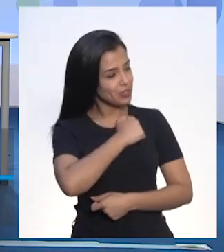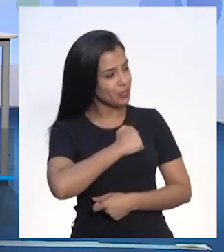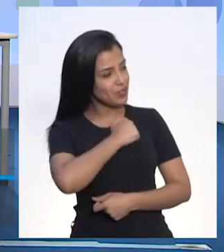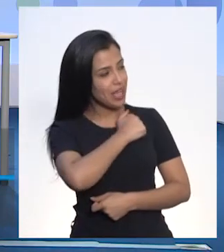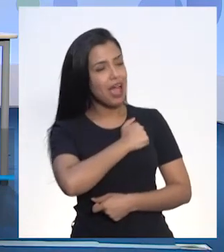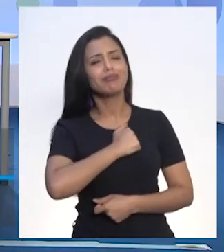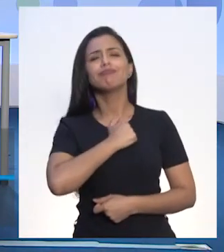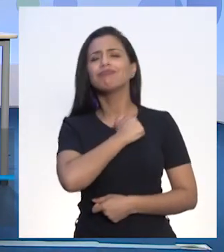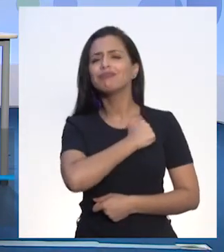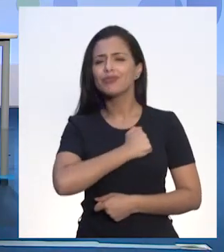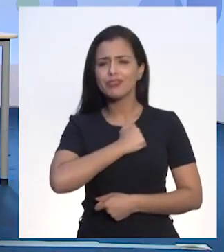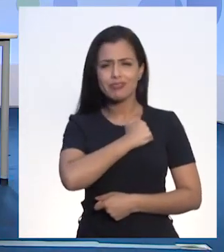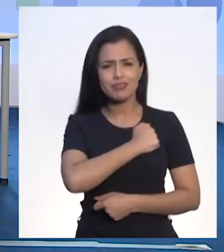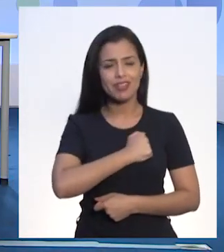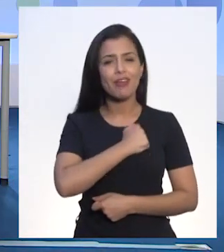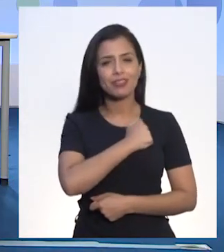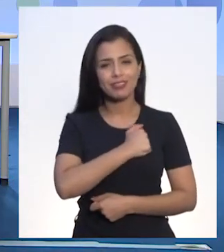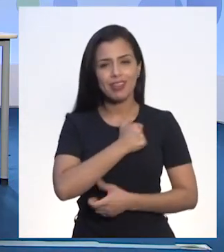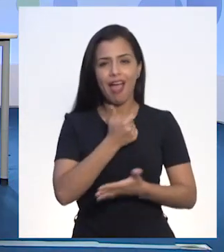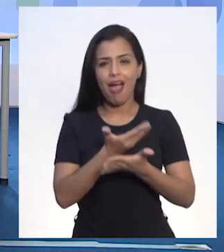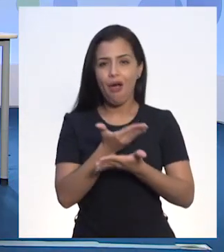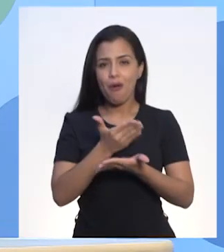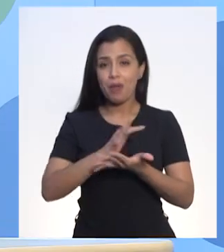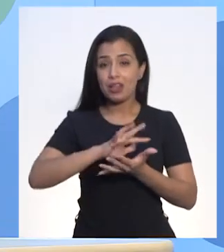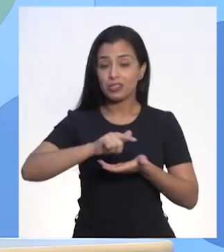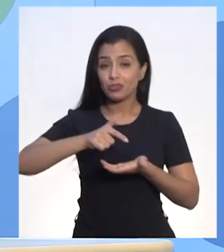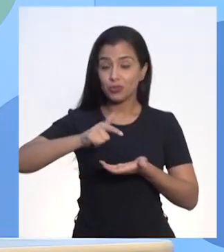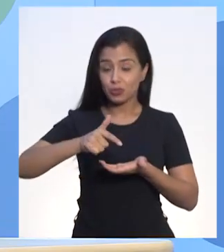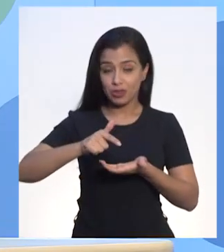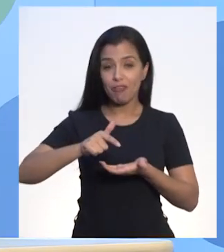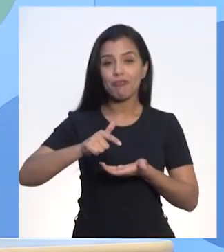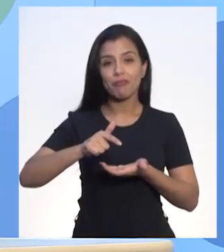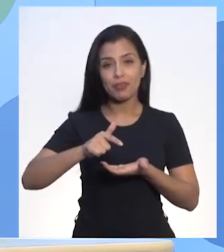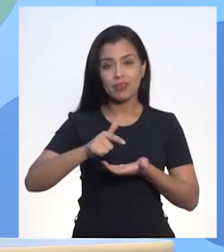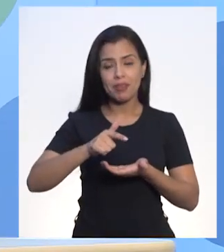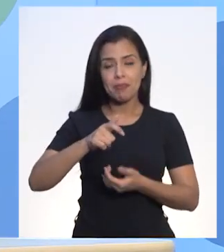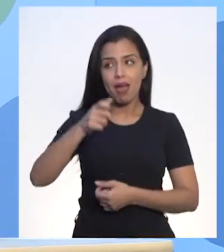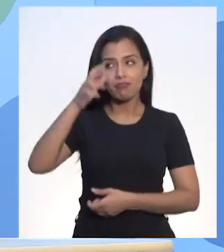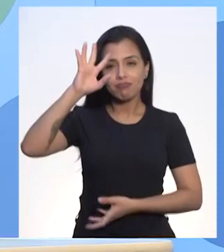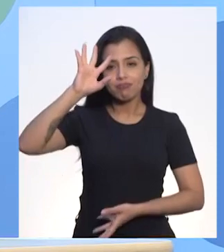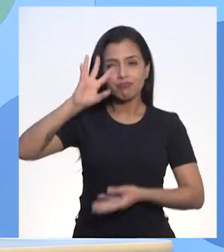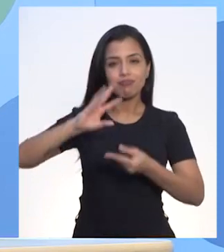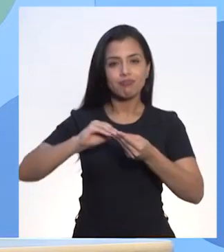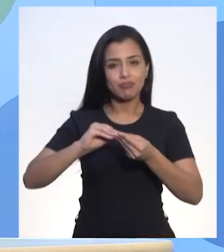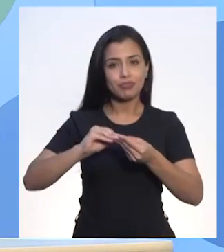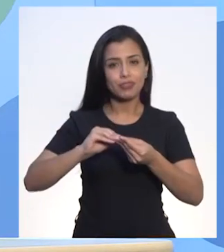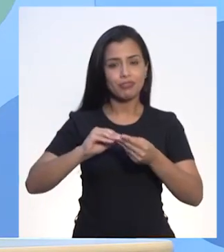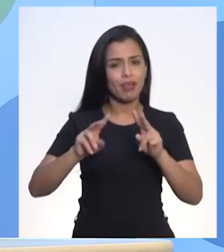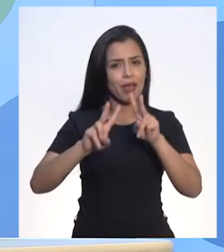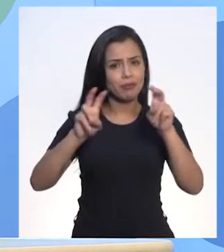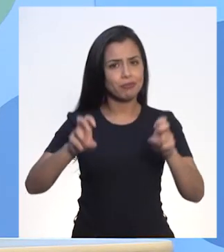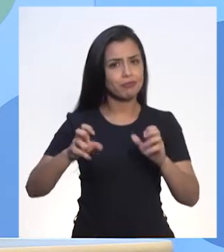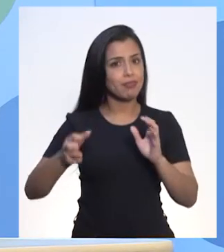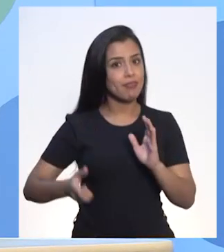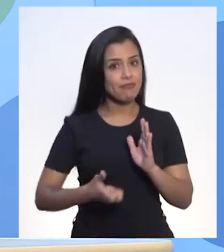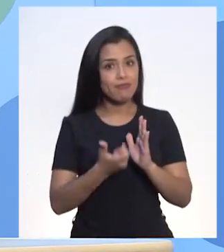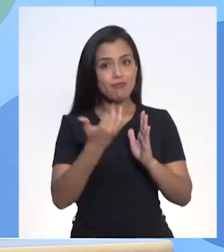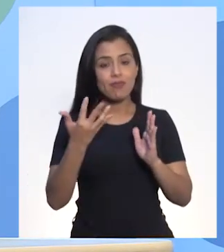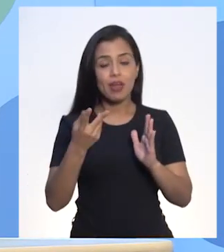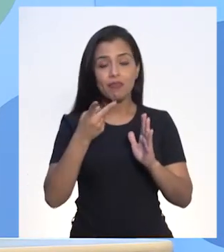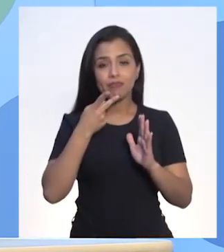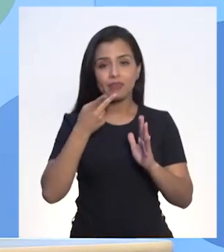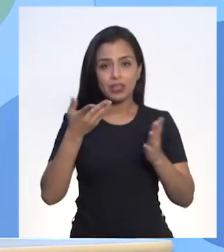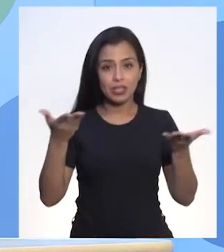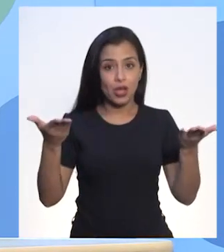Muitas saudades de aulas de geografia aí para a gente entender sobre diversos assuntos aí do quarto bimestre, finalizando esse ano de